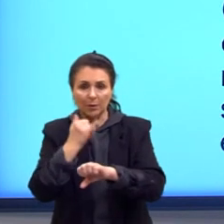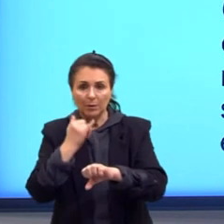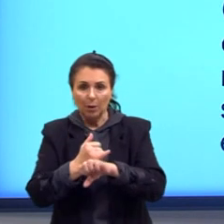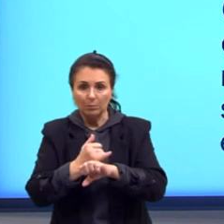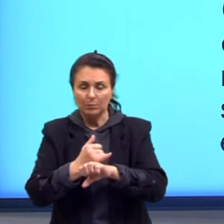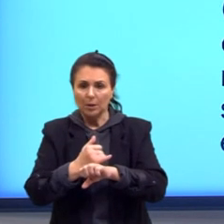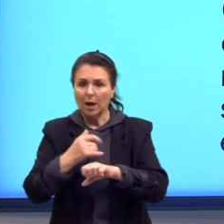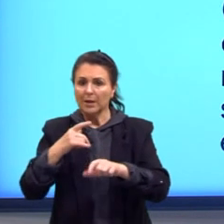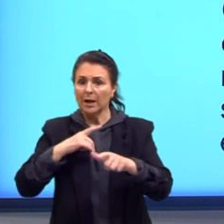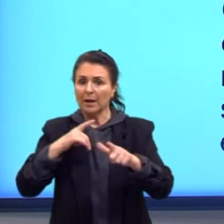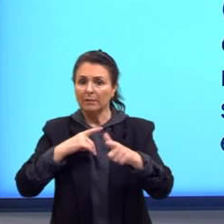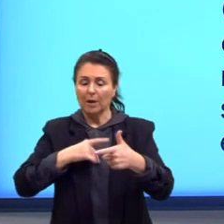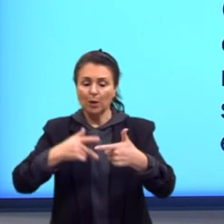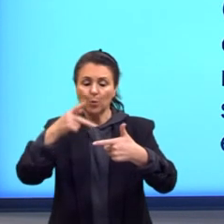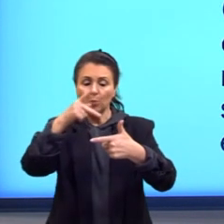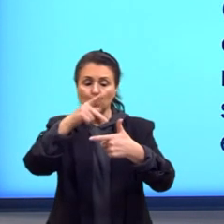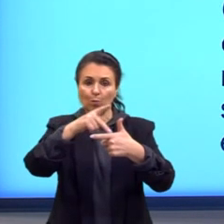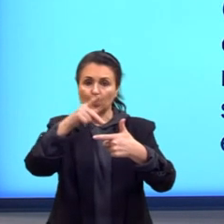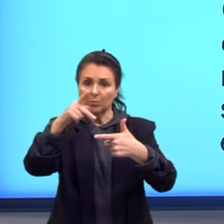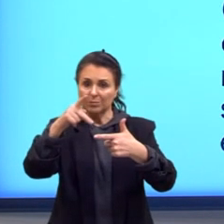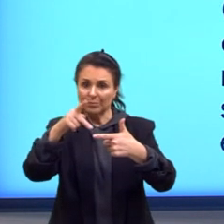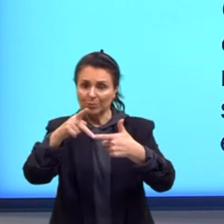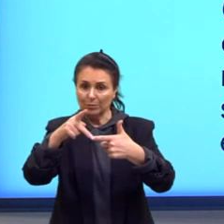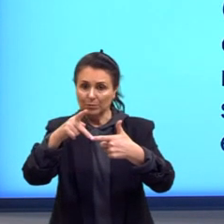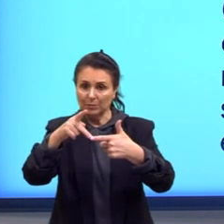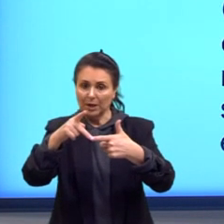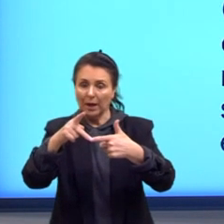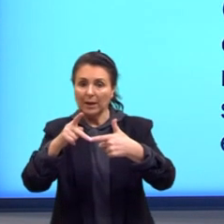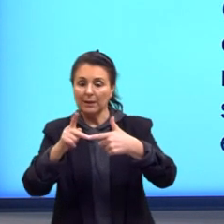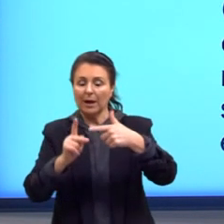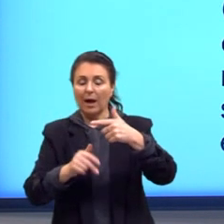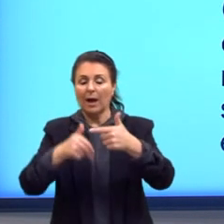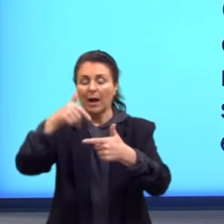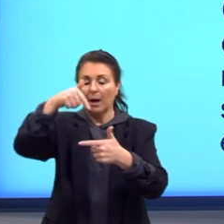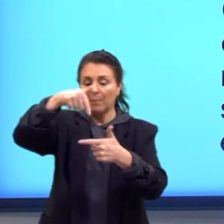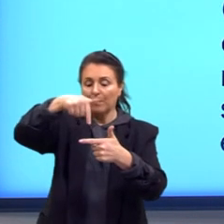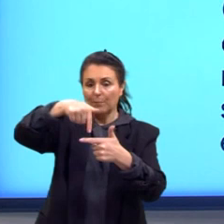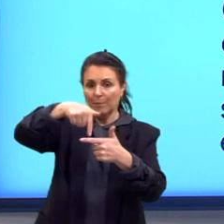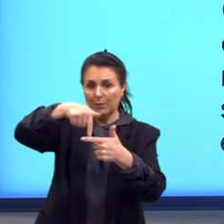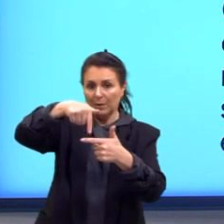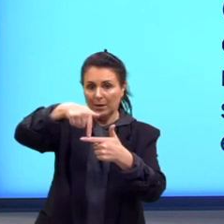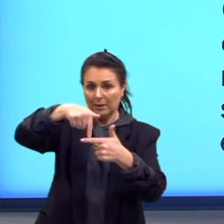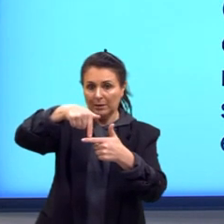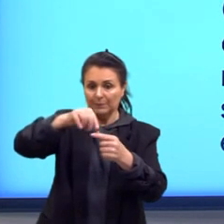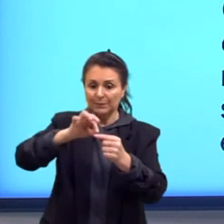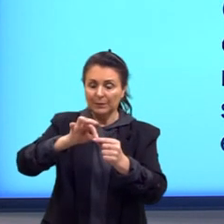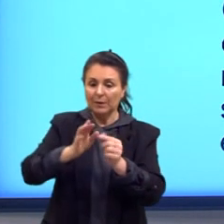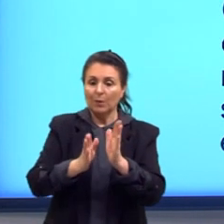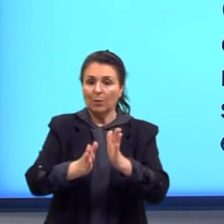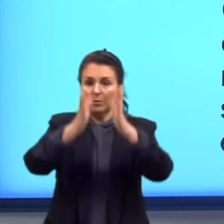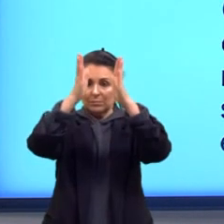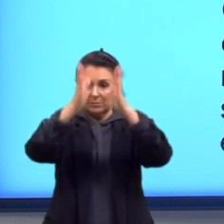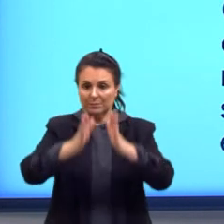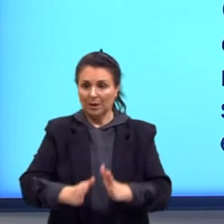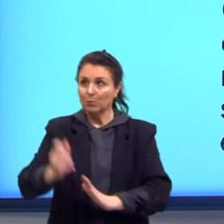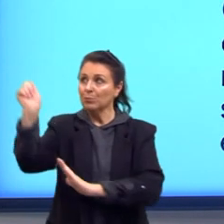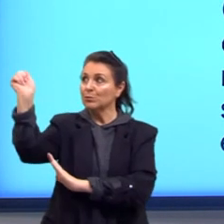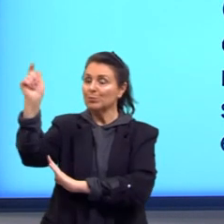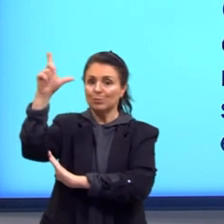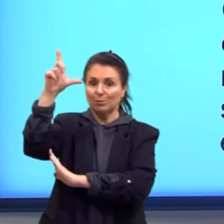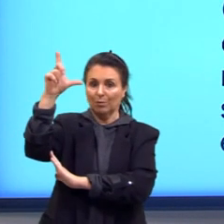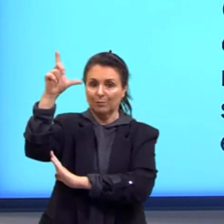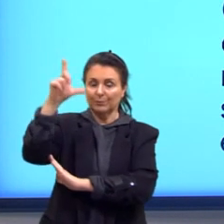cubo essa estrutura está apoiada por um dos vértices sobre uma base paralela ao plano do solo